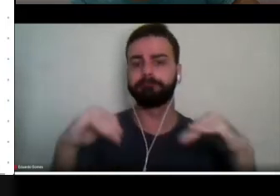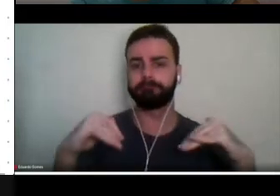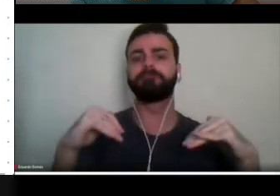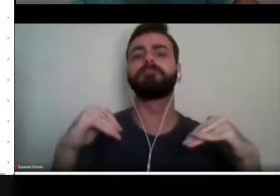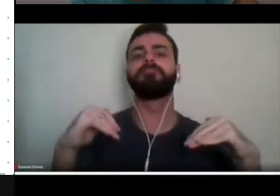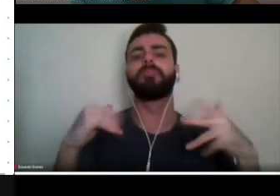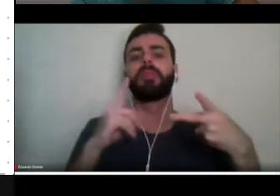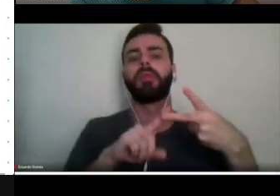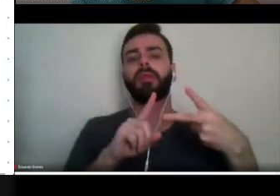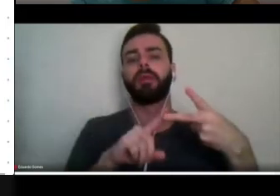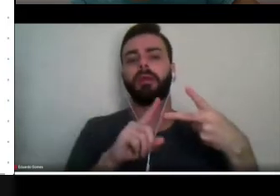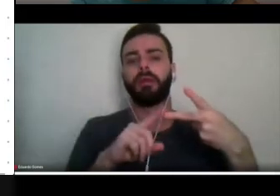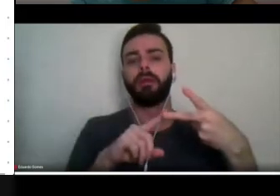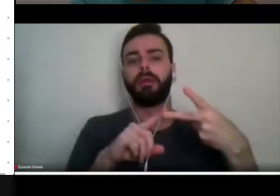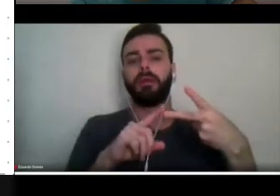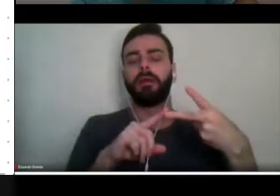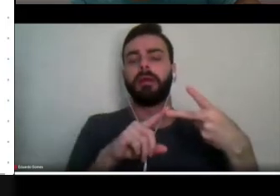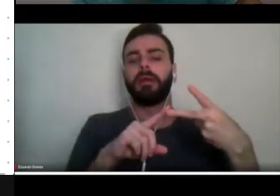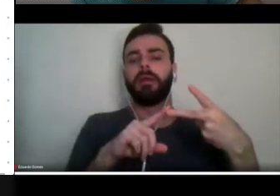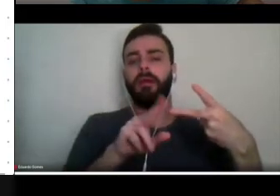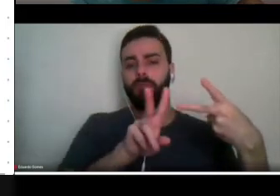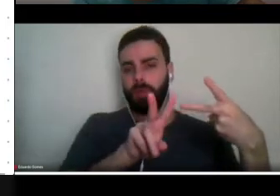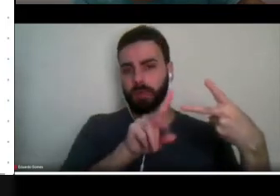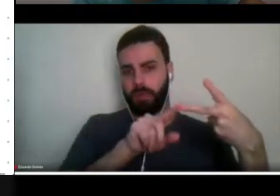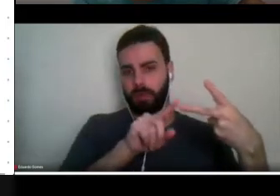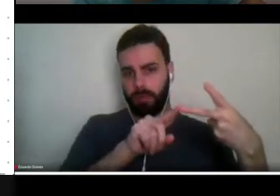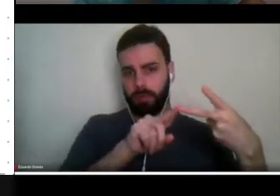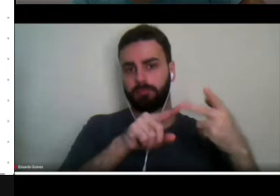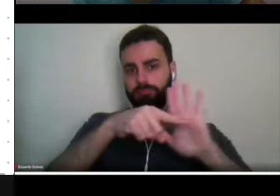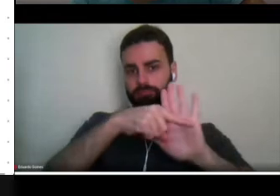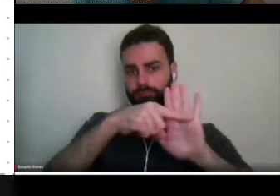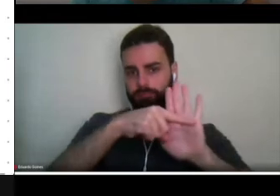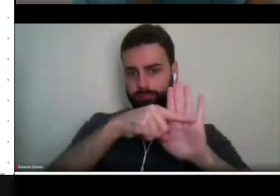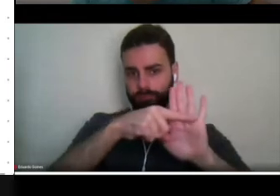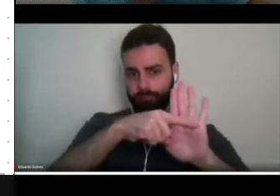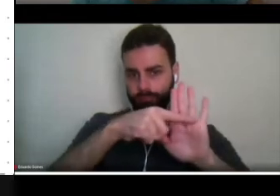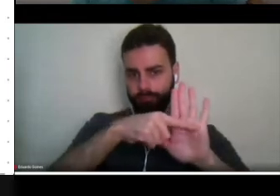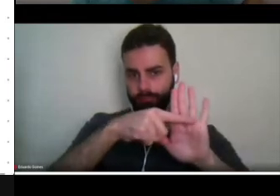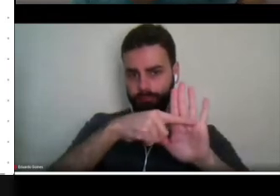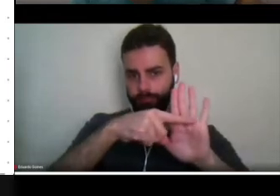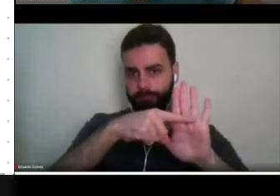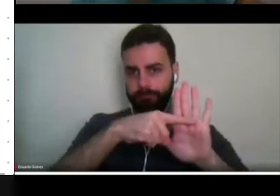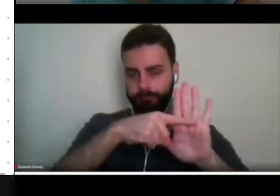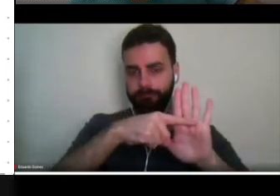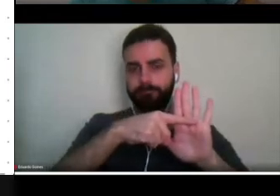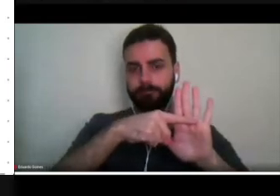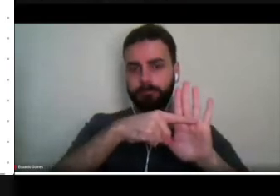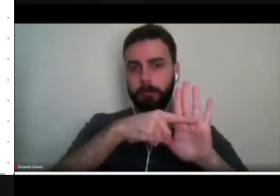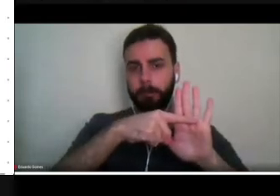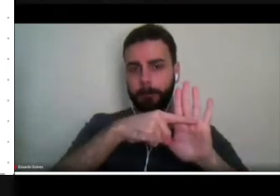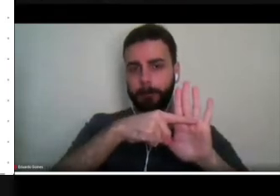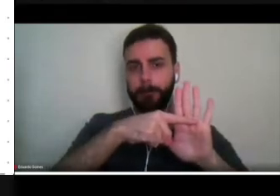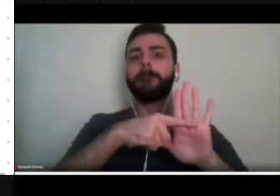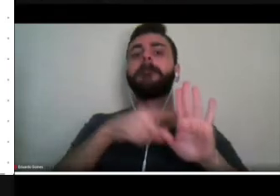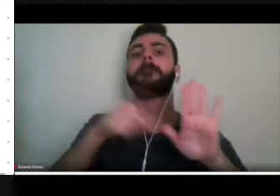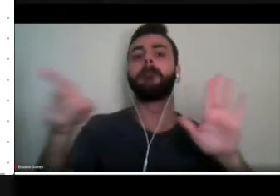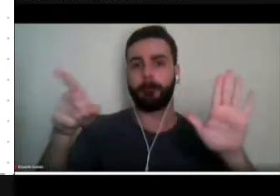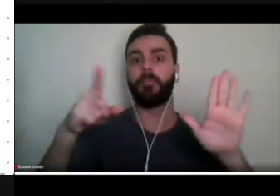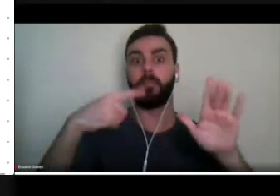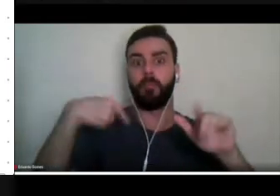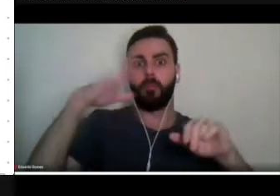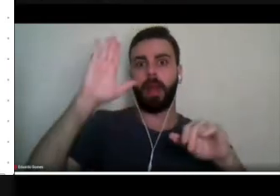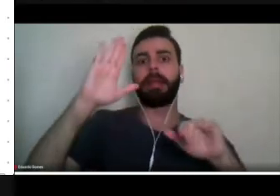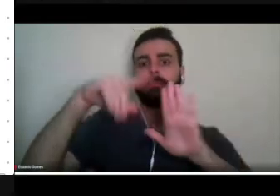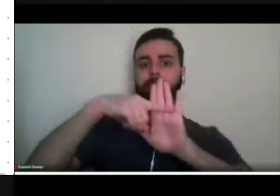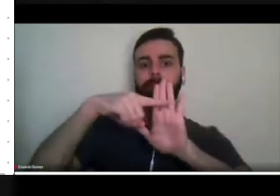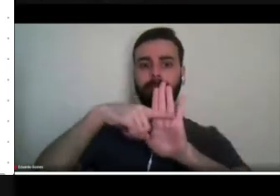zero e aumenta negativamente. Então, ela faz isso aqui. É a letra E, né, professora,